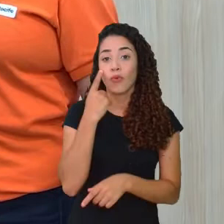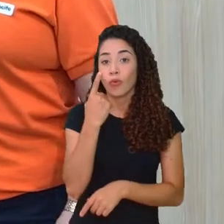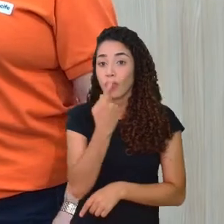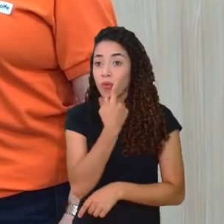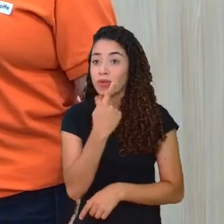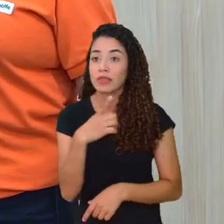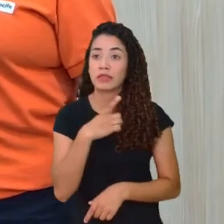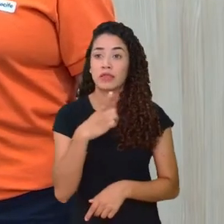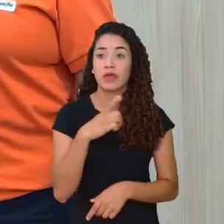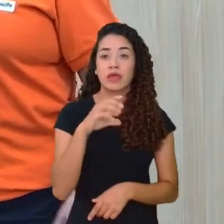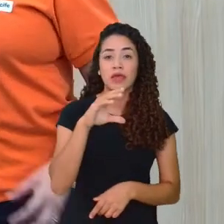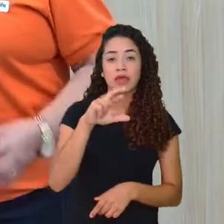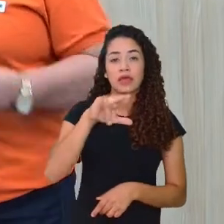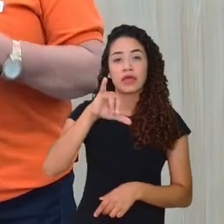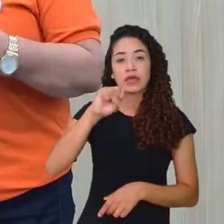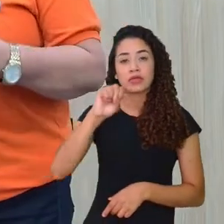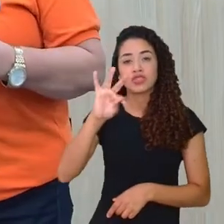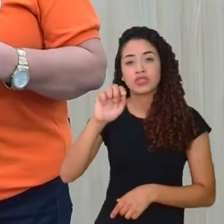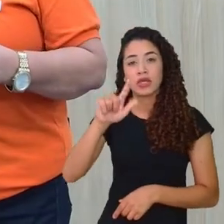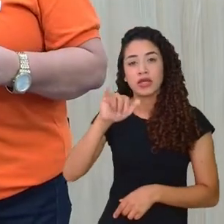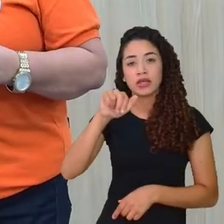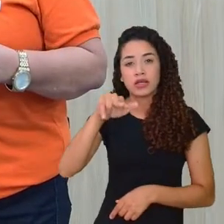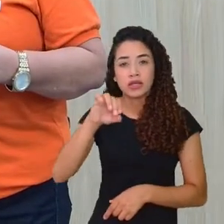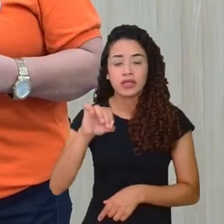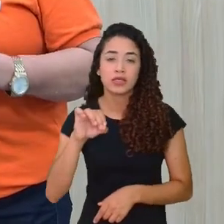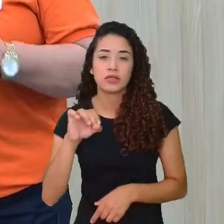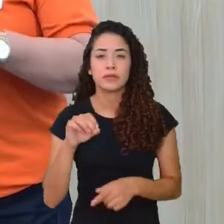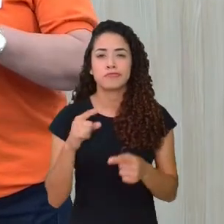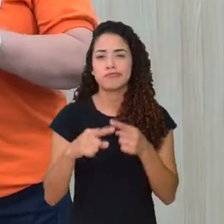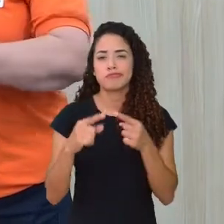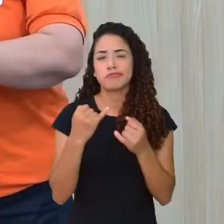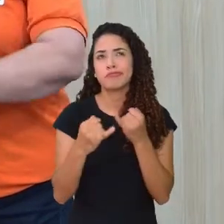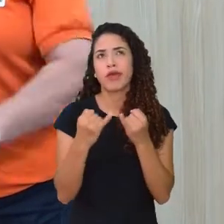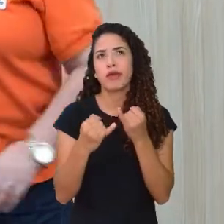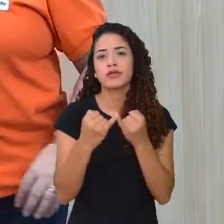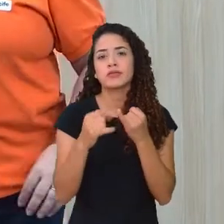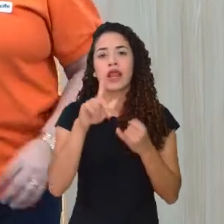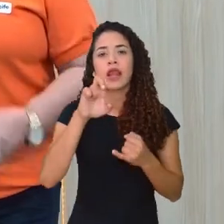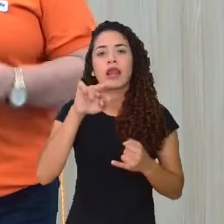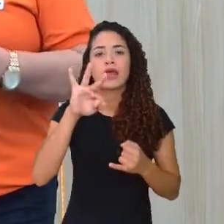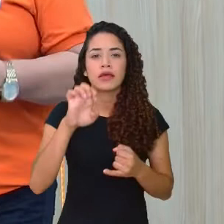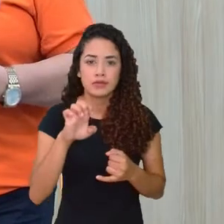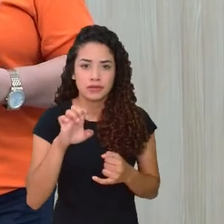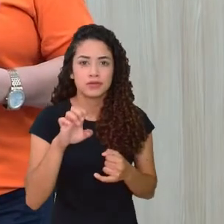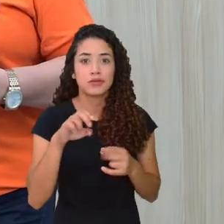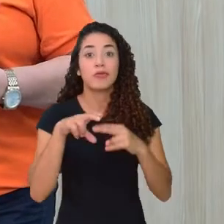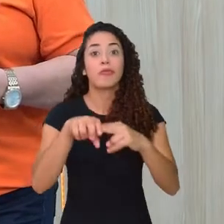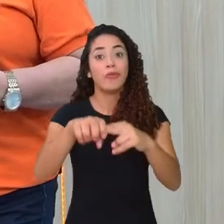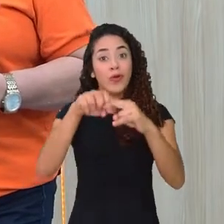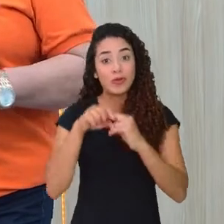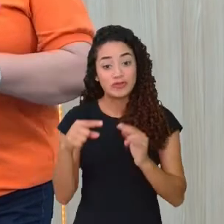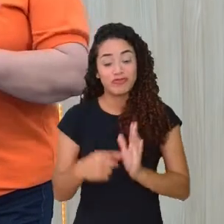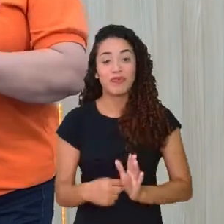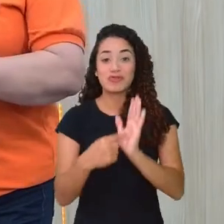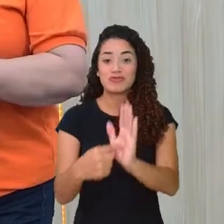cristalino, é como se fosse a lente dos nossos olhos. E é por isso que eu trouxe também a máquina fotográfica, porque quem já